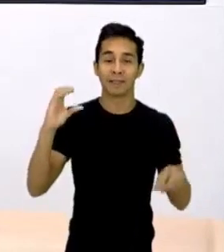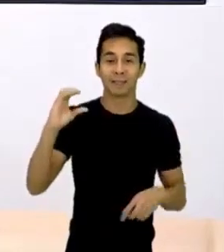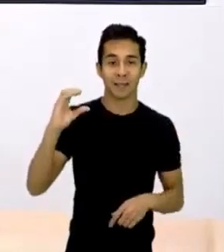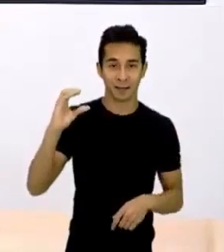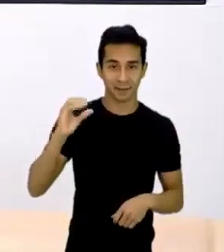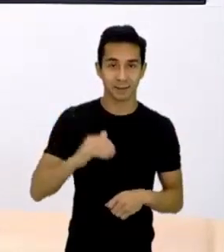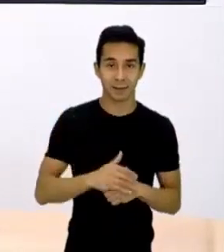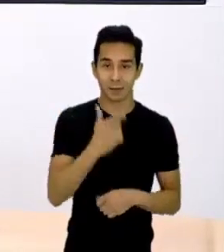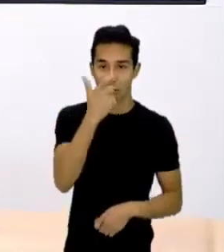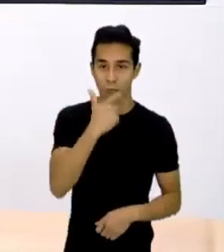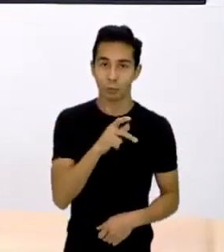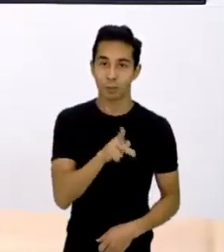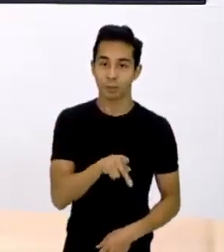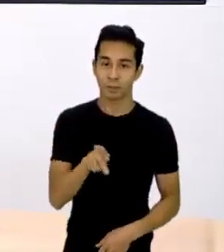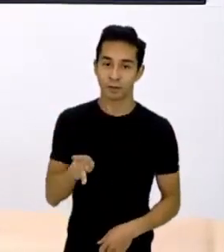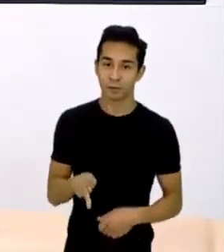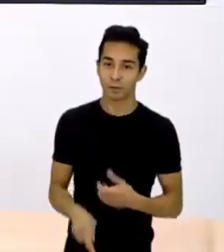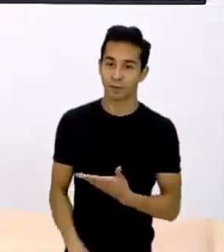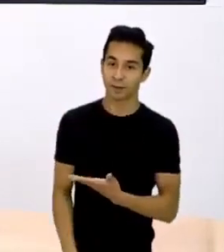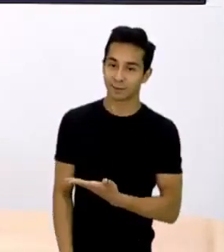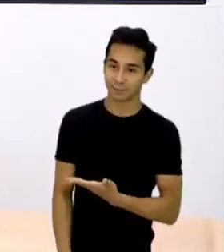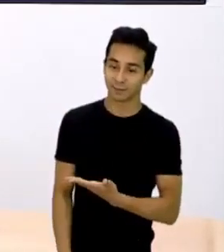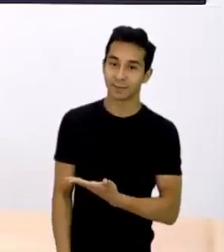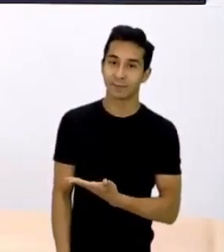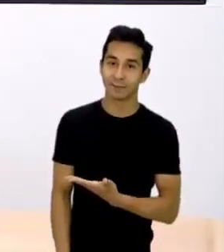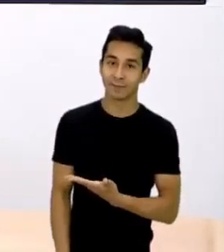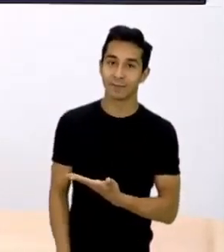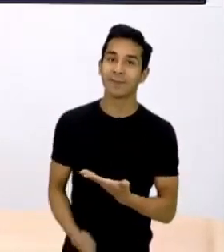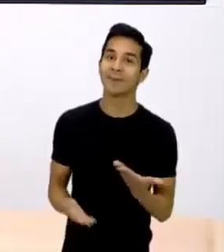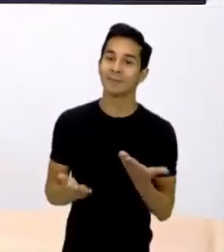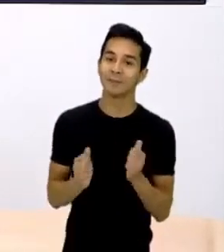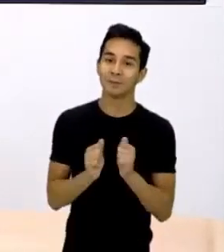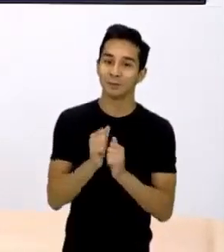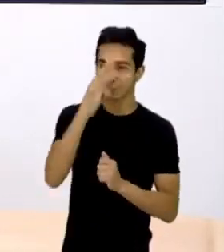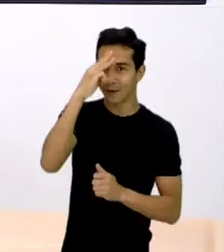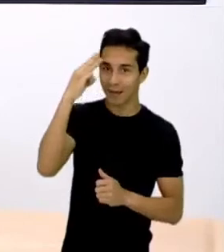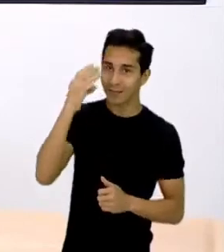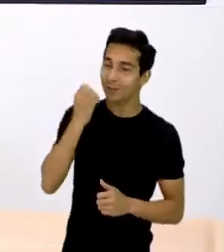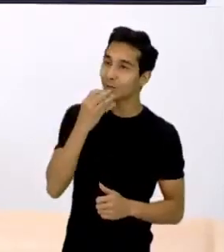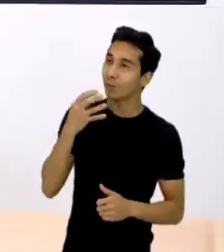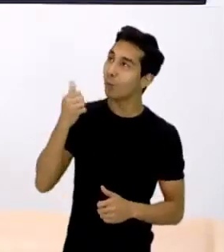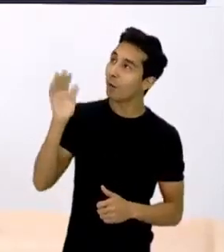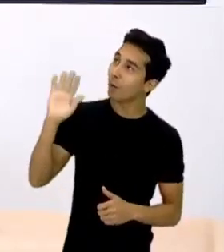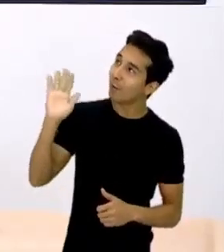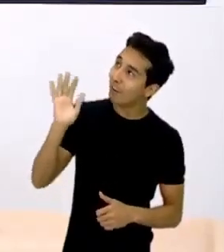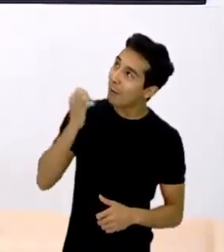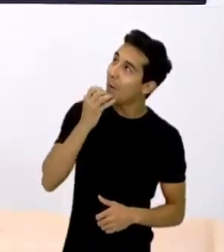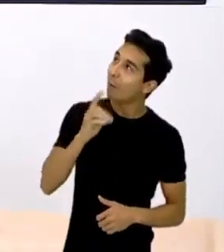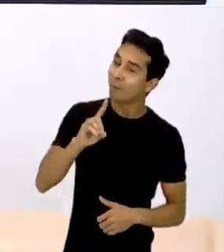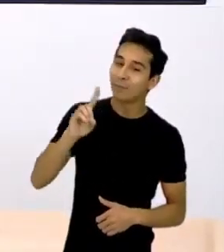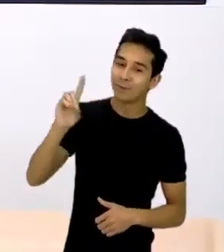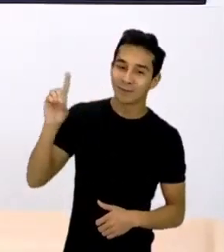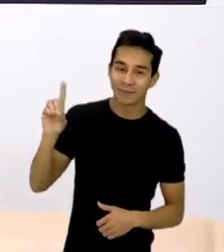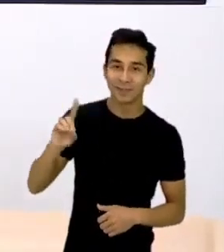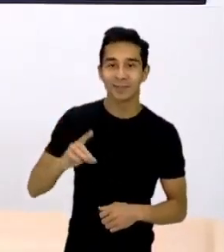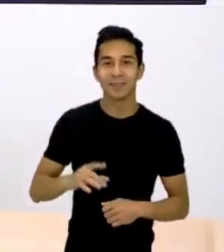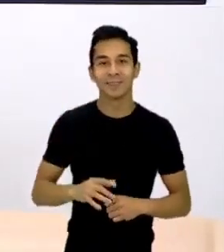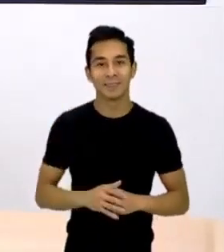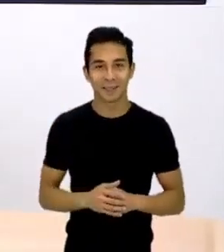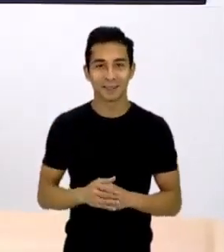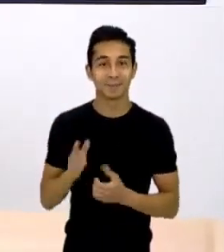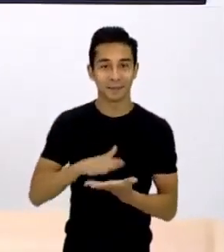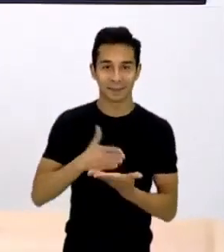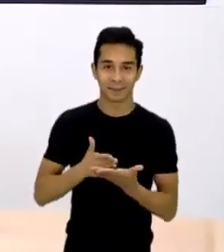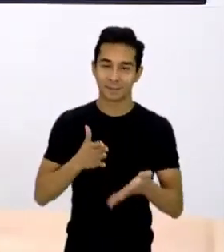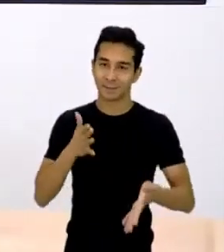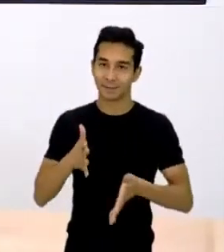sou a professora Sumaia e estou aqui com Wesley. Olá, Wesley, tudo bem? Bom dia, aqui nas nossas Libras,